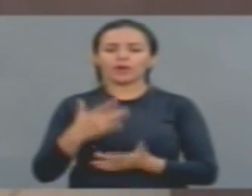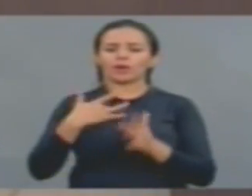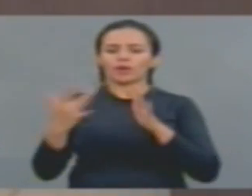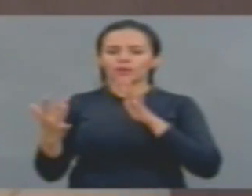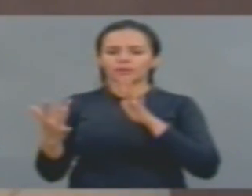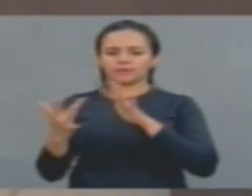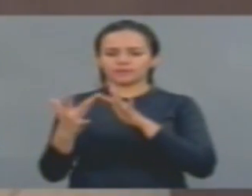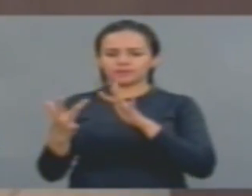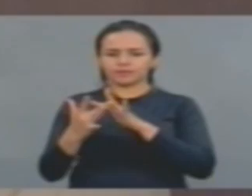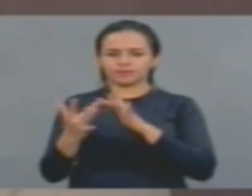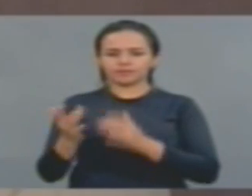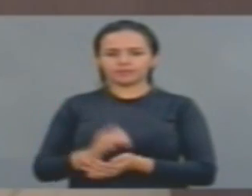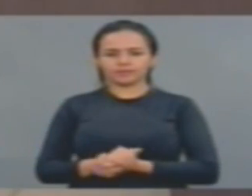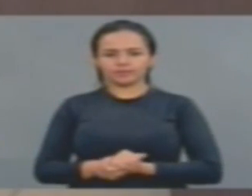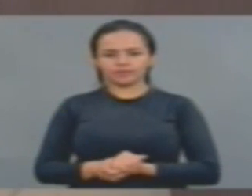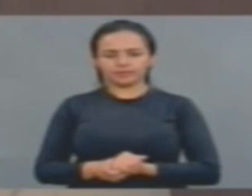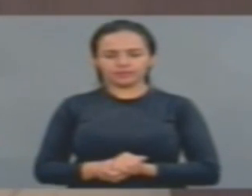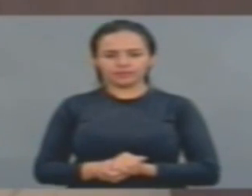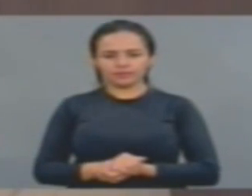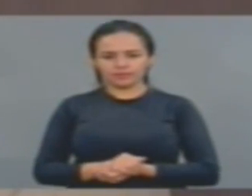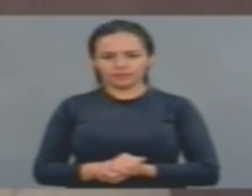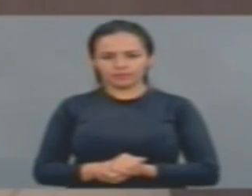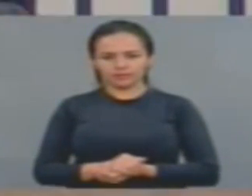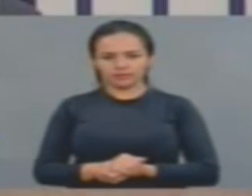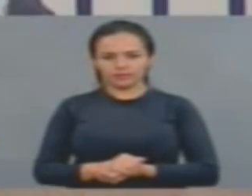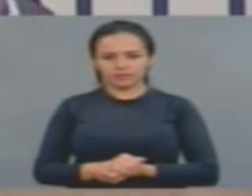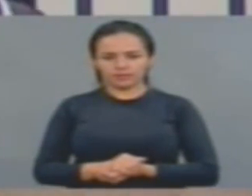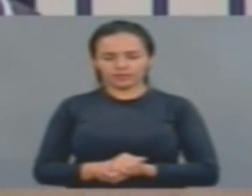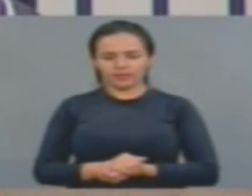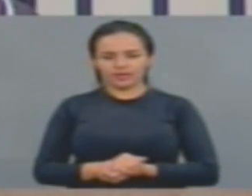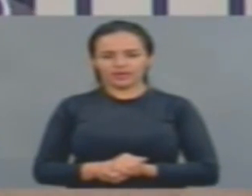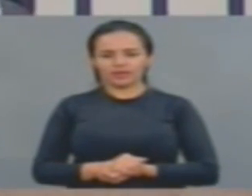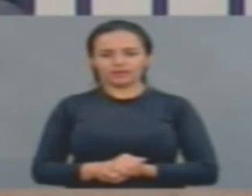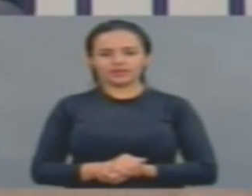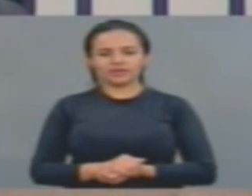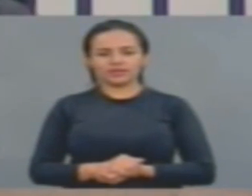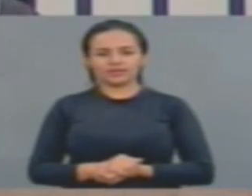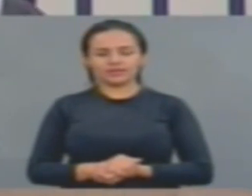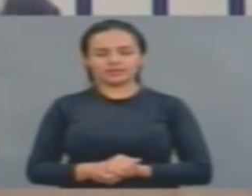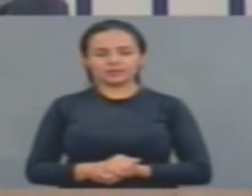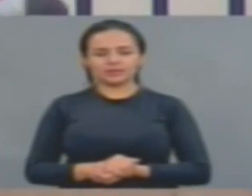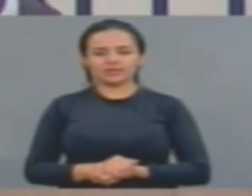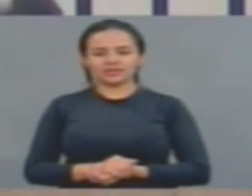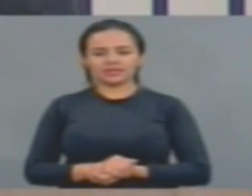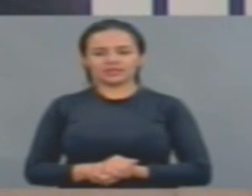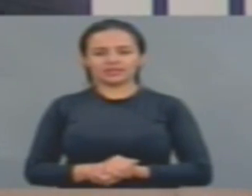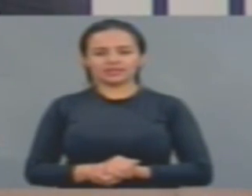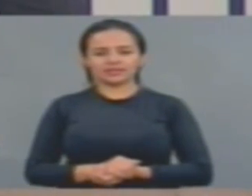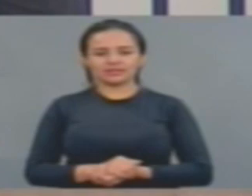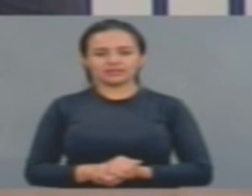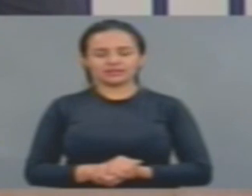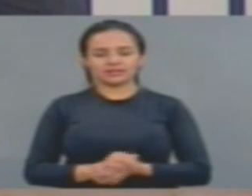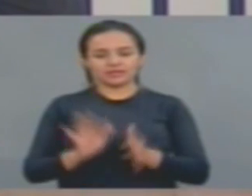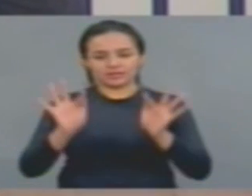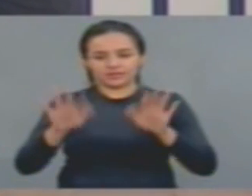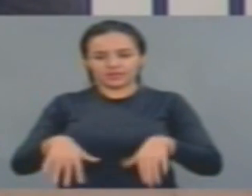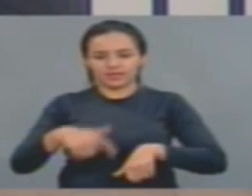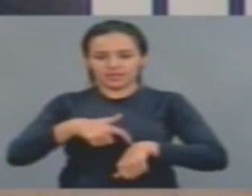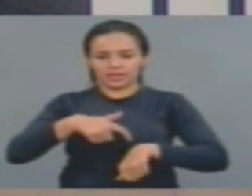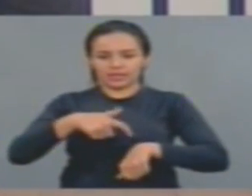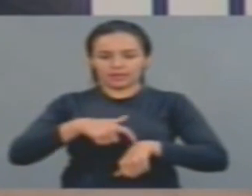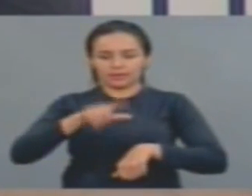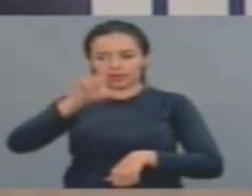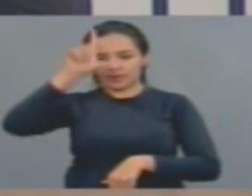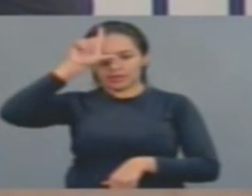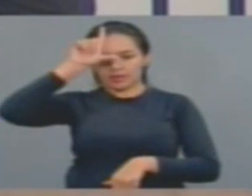Excelência. Deputado Ronaldo Rosendo, vamos aqui mais uma vez encerrar o tempo de liderança, já que